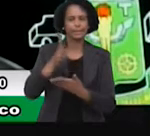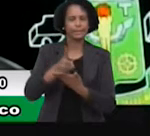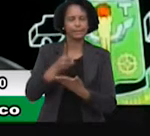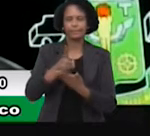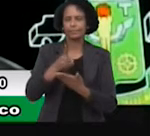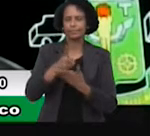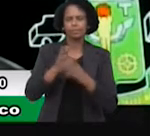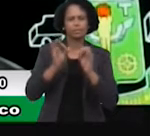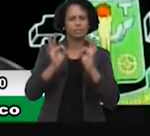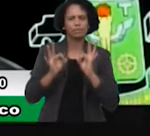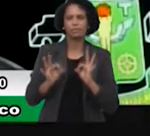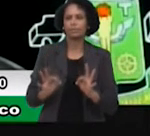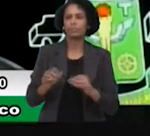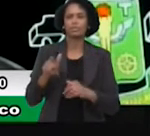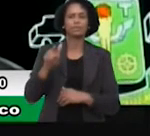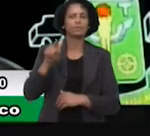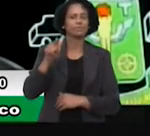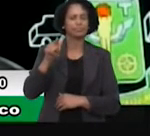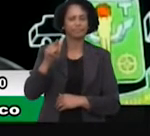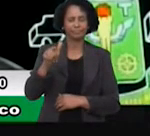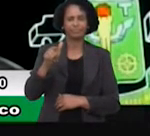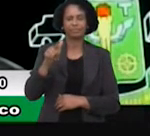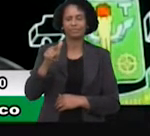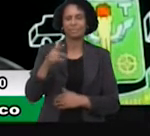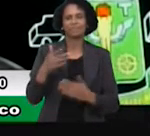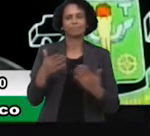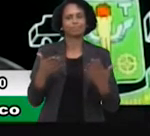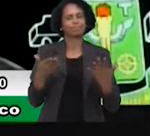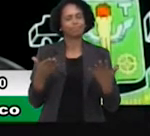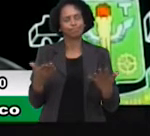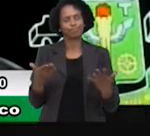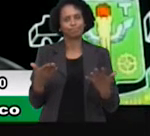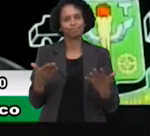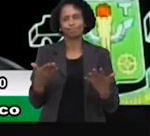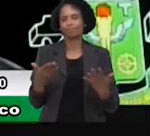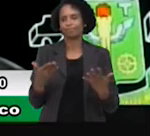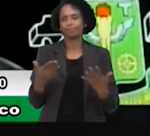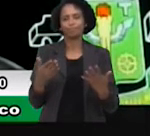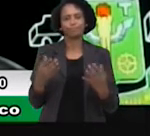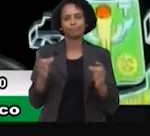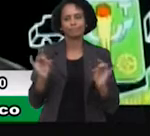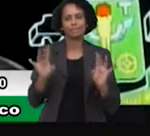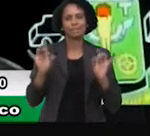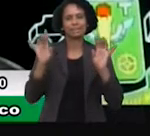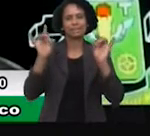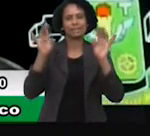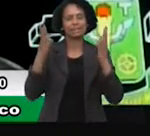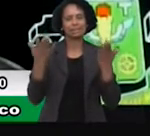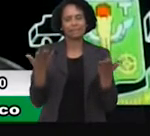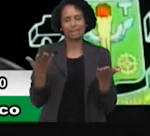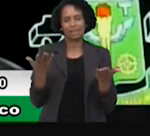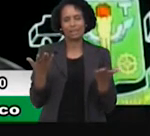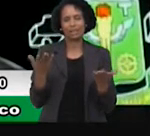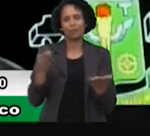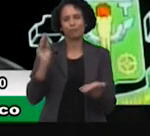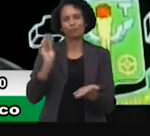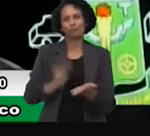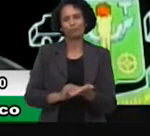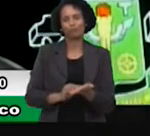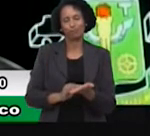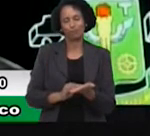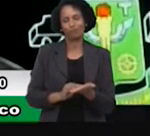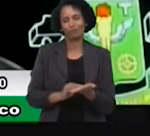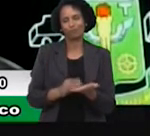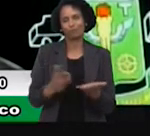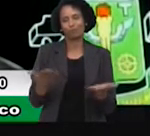certeza, fará muita falta no parlamento dessa cidade. Vossa Excelência foi um parlamentar que muito contribuiu com essa